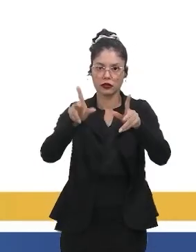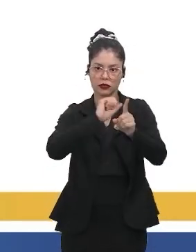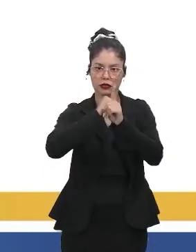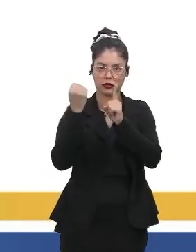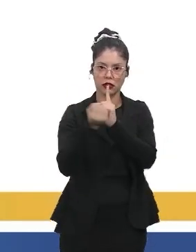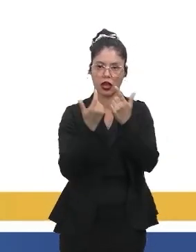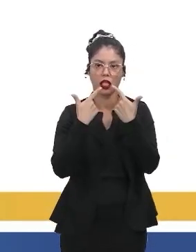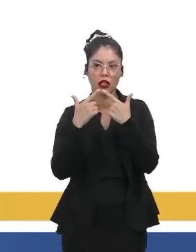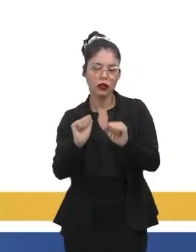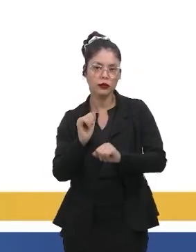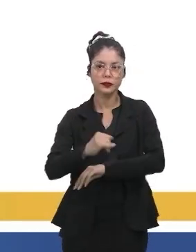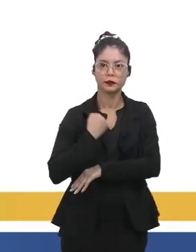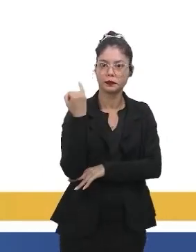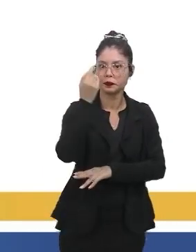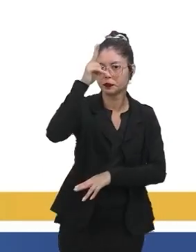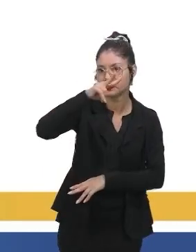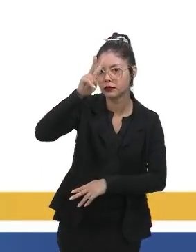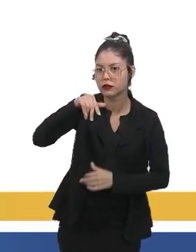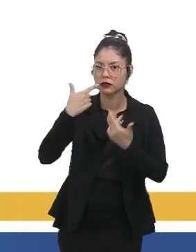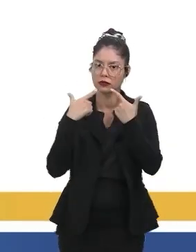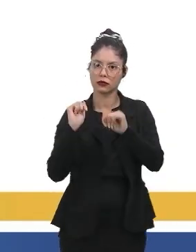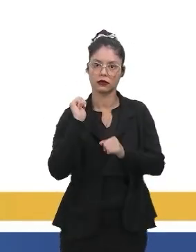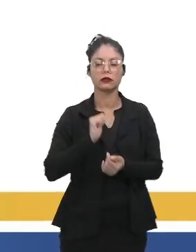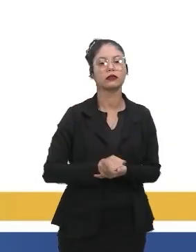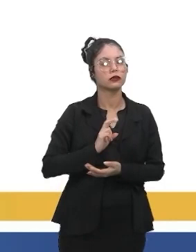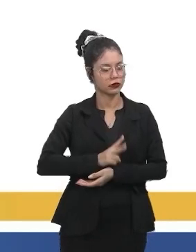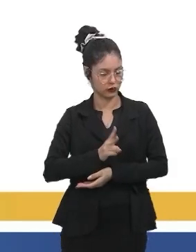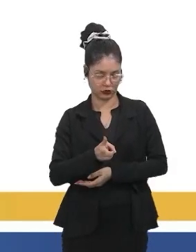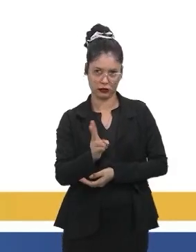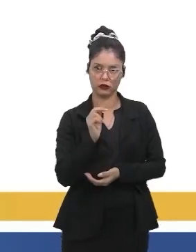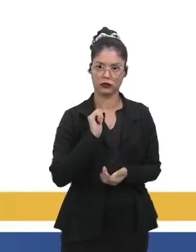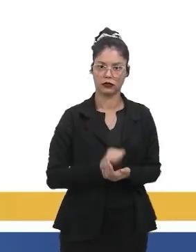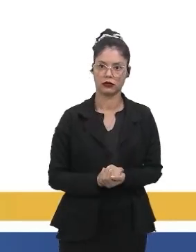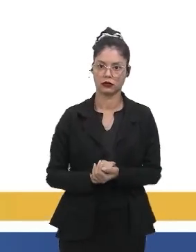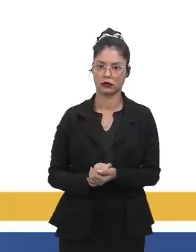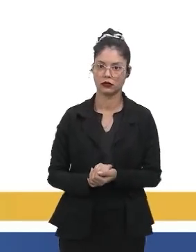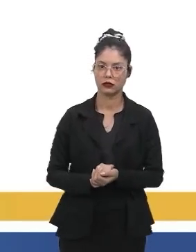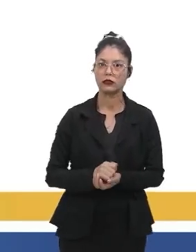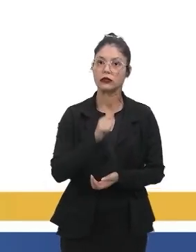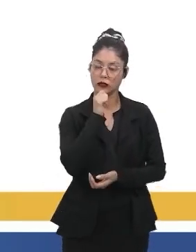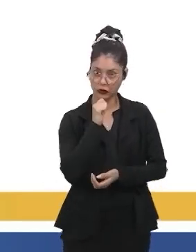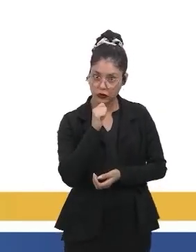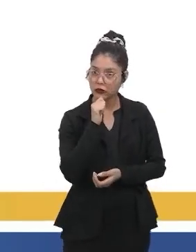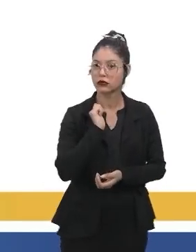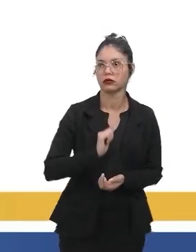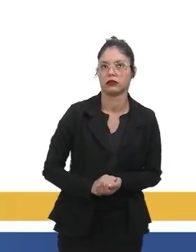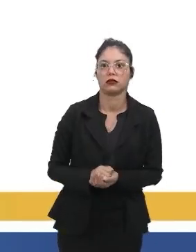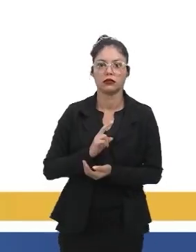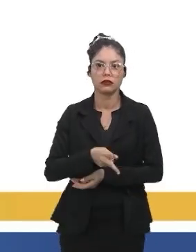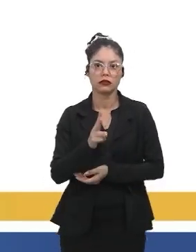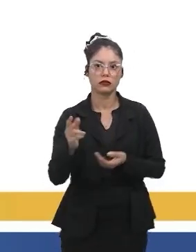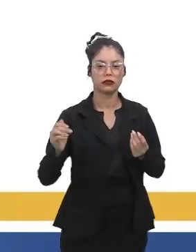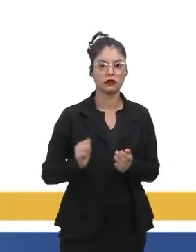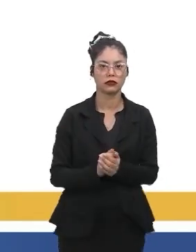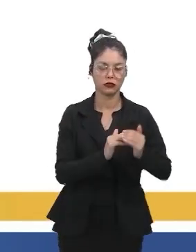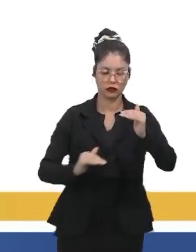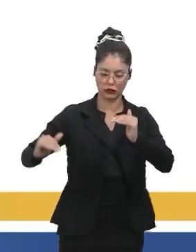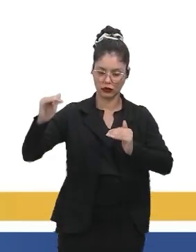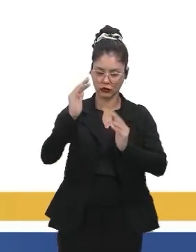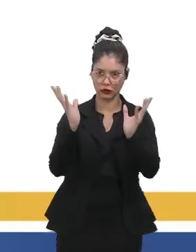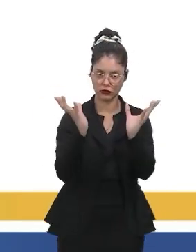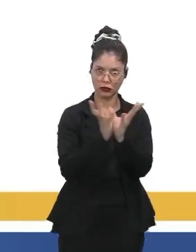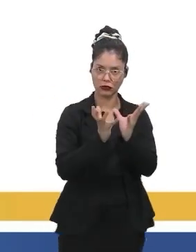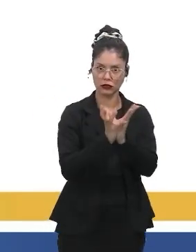diferentes sociedades e línguas, é importante lembrar que a linguagem serviu e ainda serve para manter privilégios de grupos